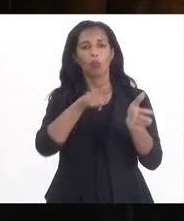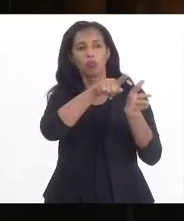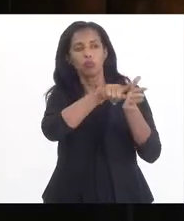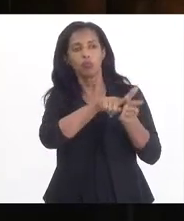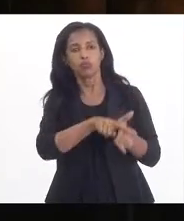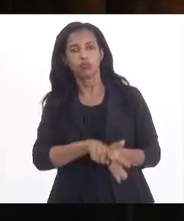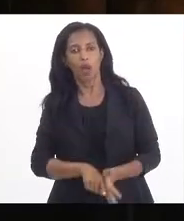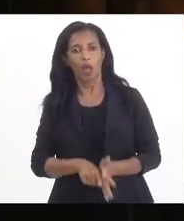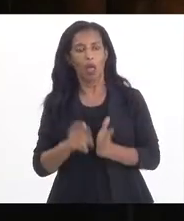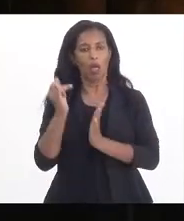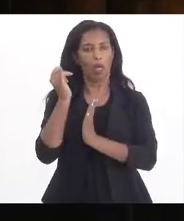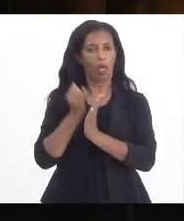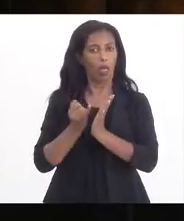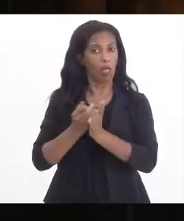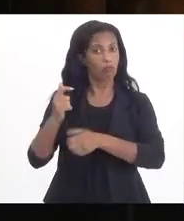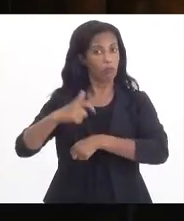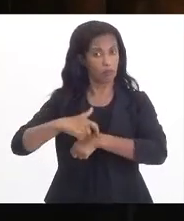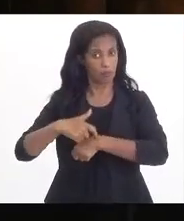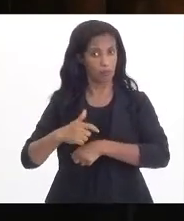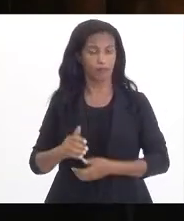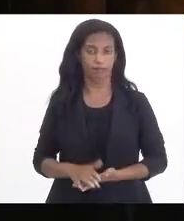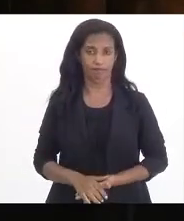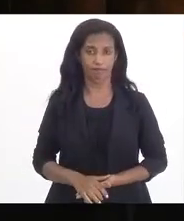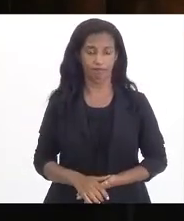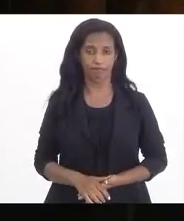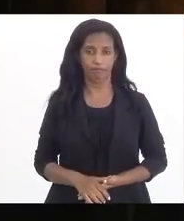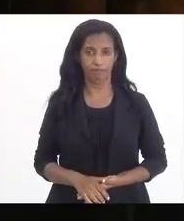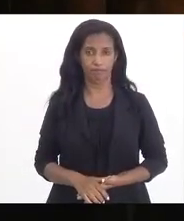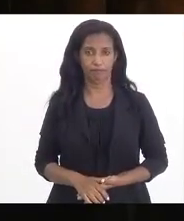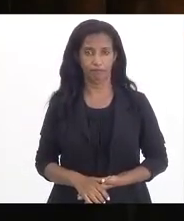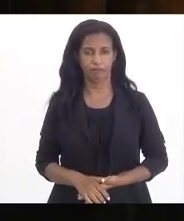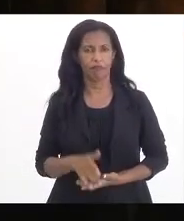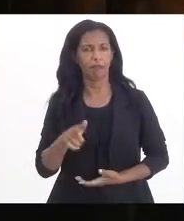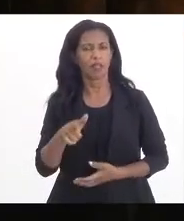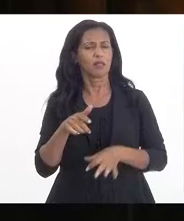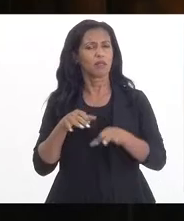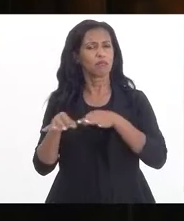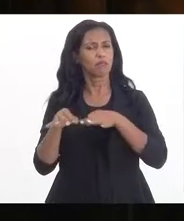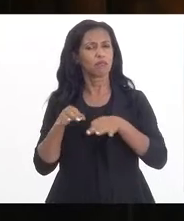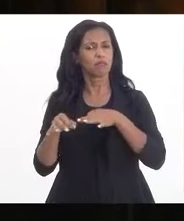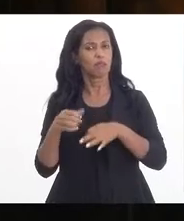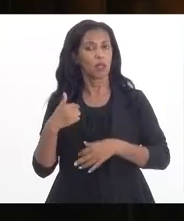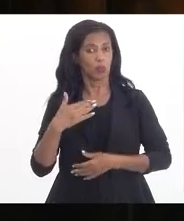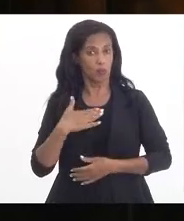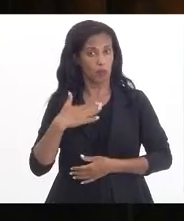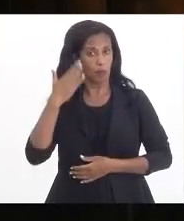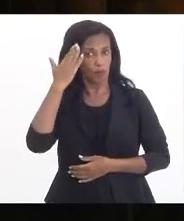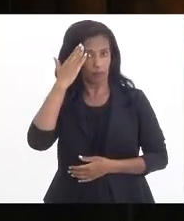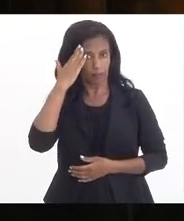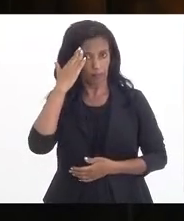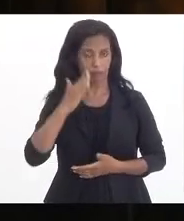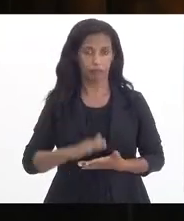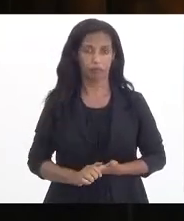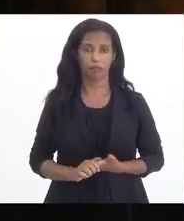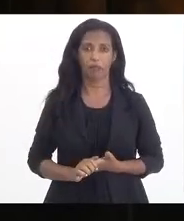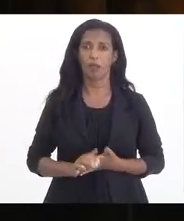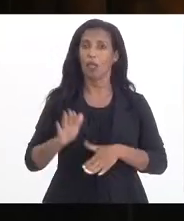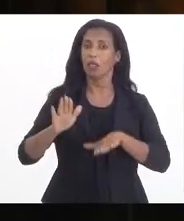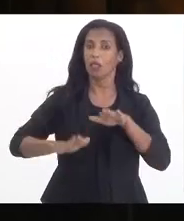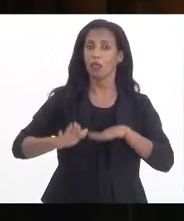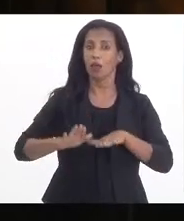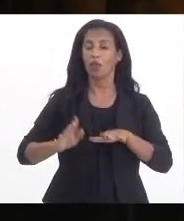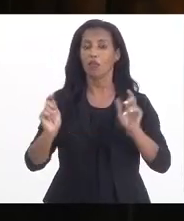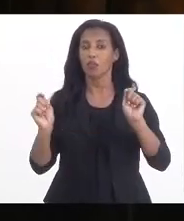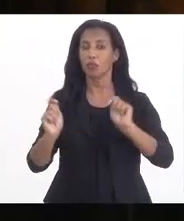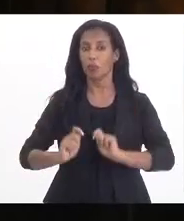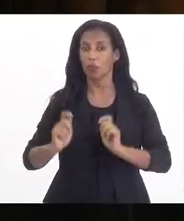receitas nesse momento. Esta modulação, no meu entendimento, talvez possa